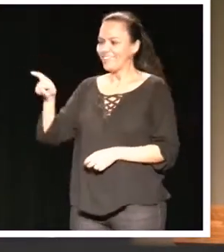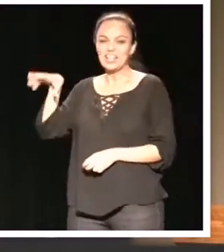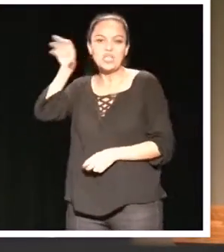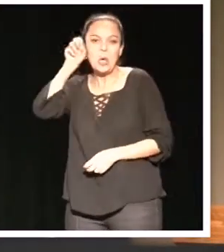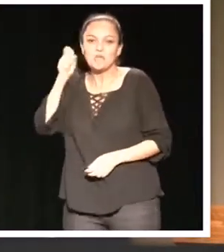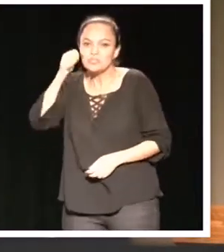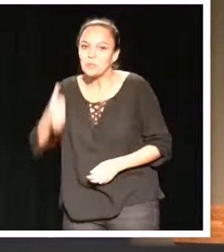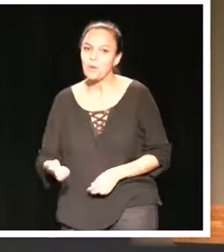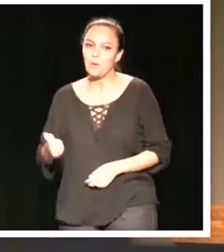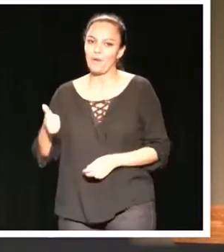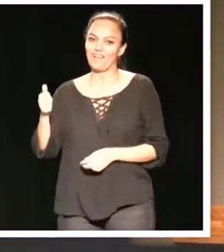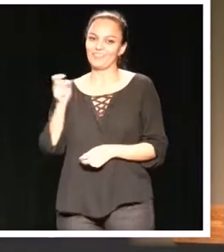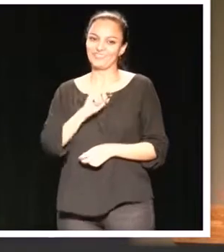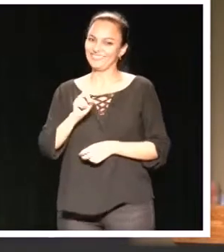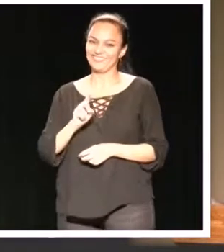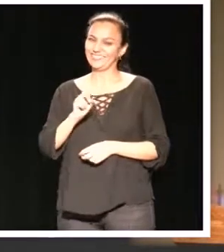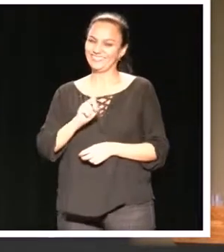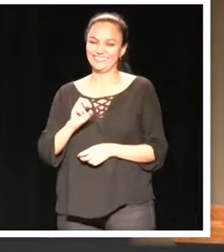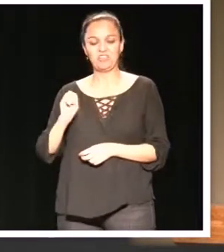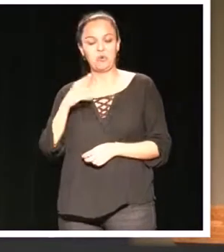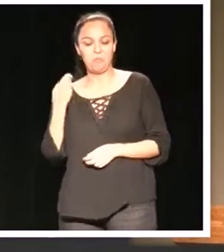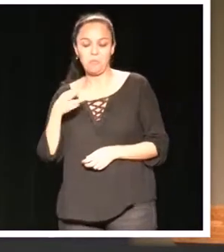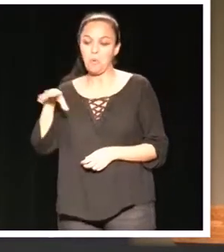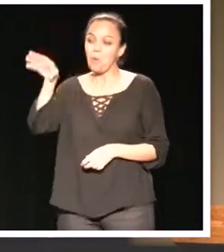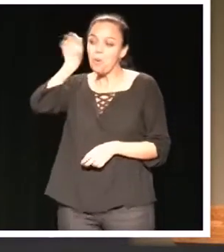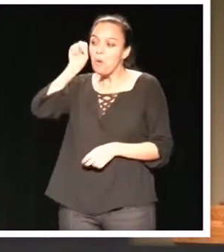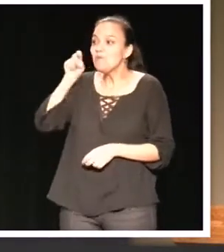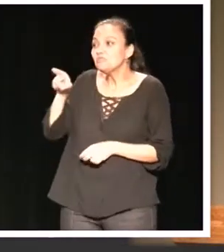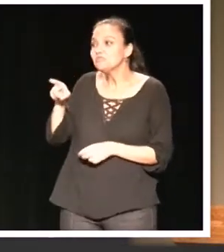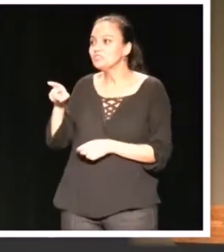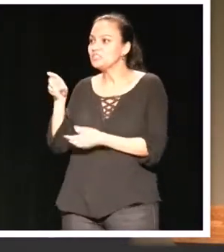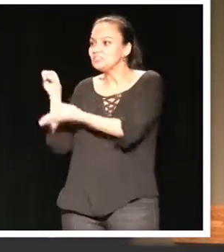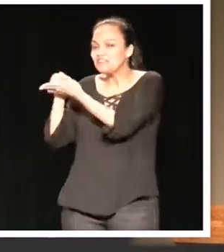ouvintes incompetentes, ouvintes carentes.